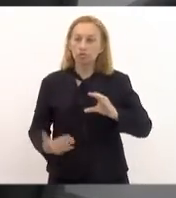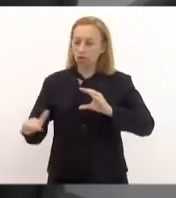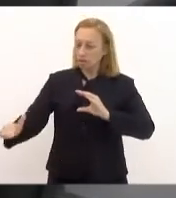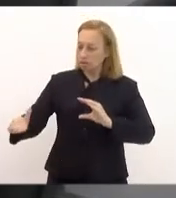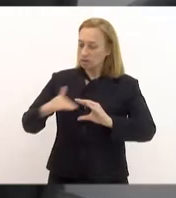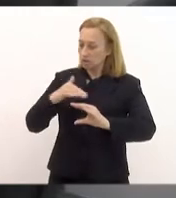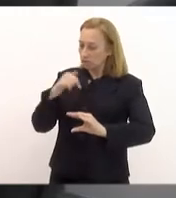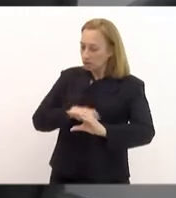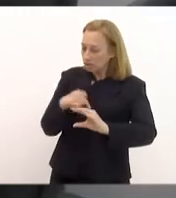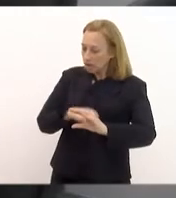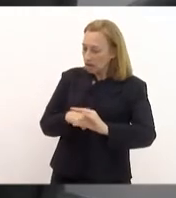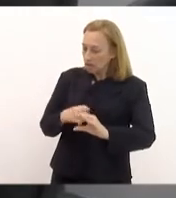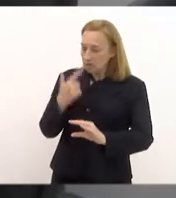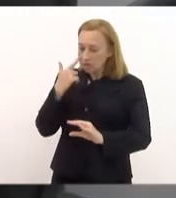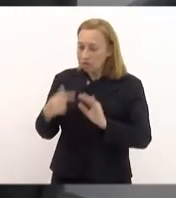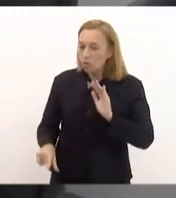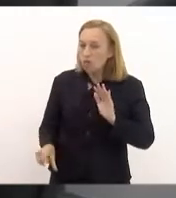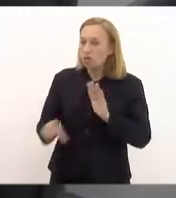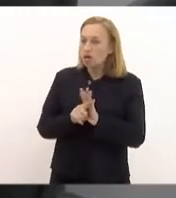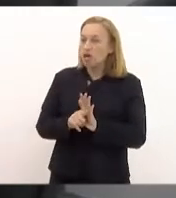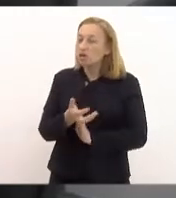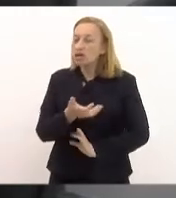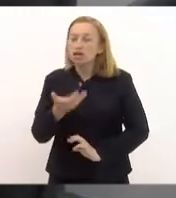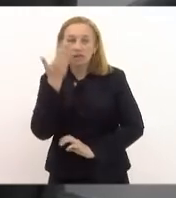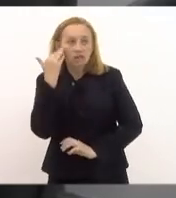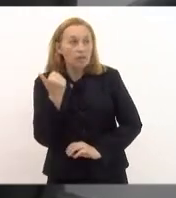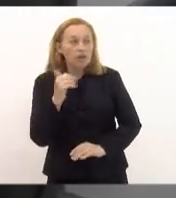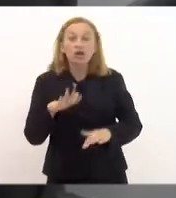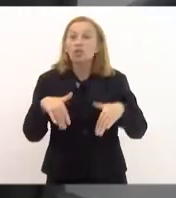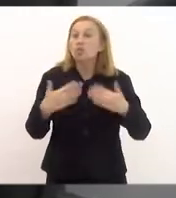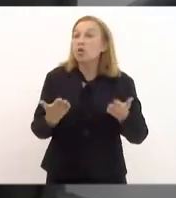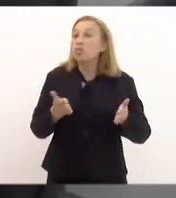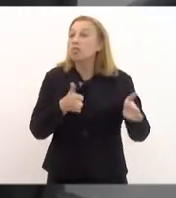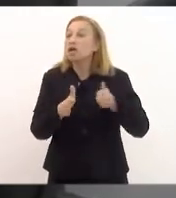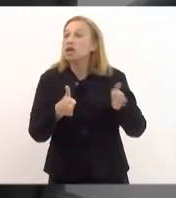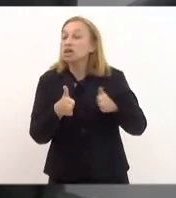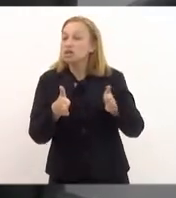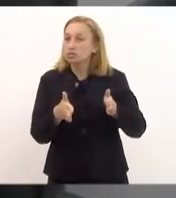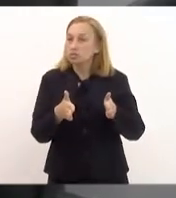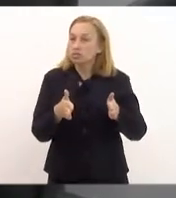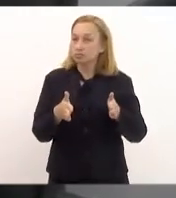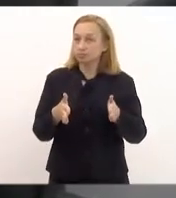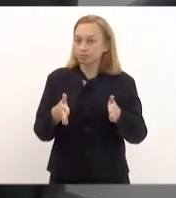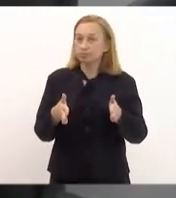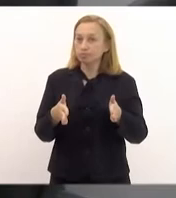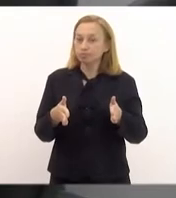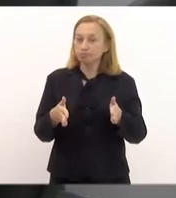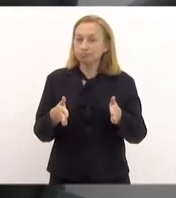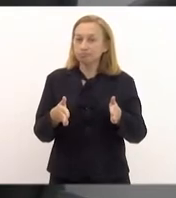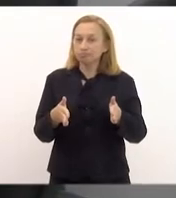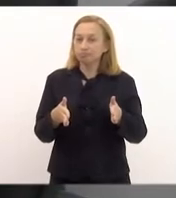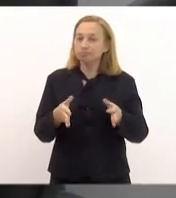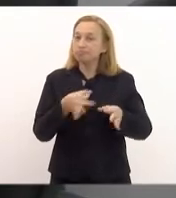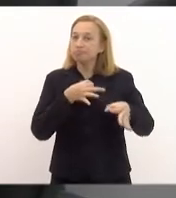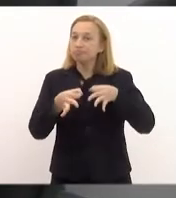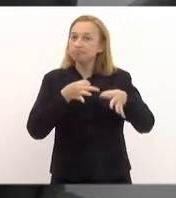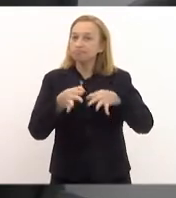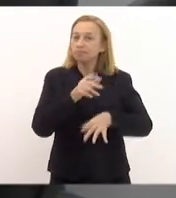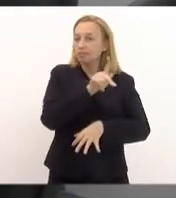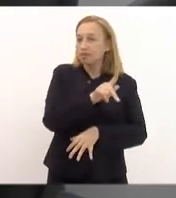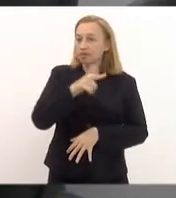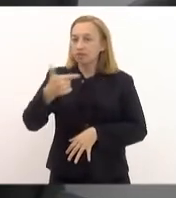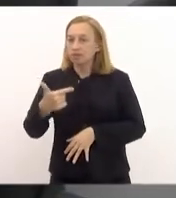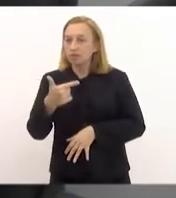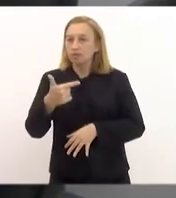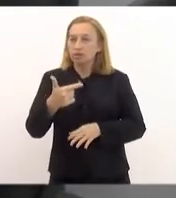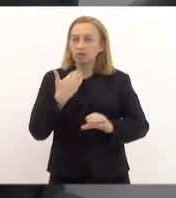instituir o PEDUI como lei. Eu queria saber se isso está, em que fase isso está, em que fase nós estamos de elaboração do PEDUI e de encaminhamento